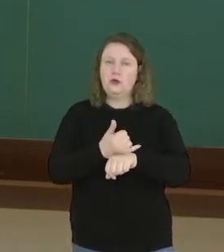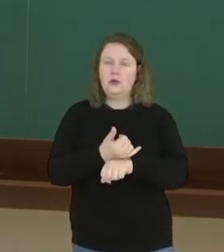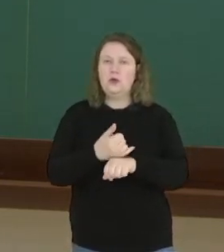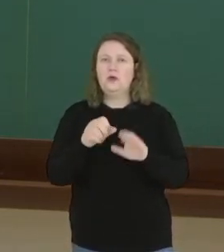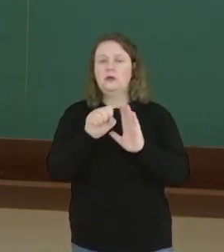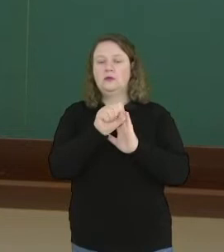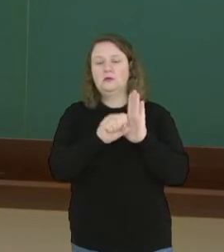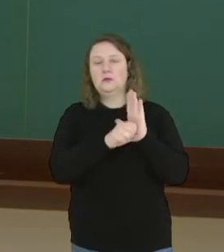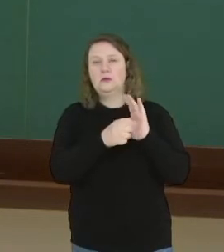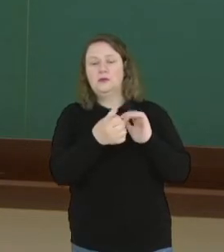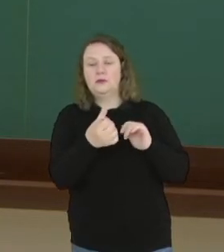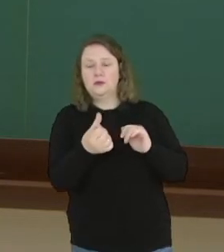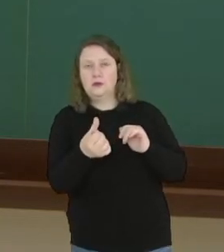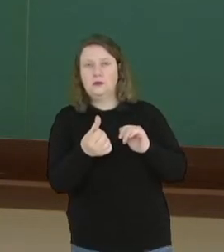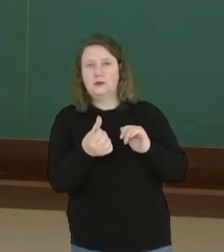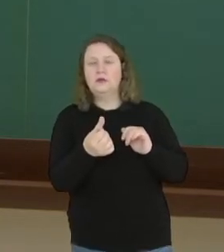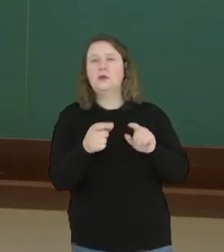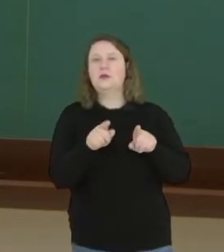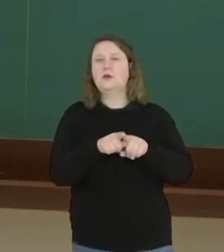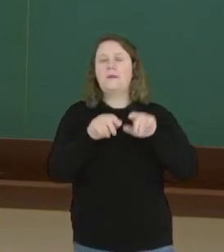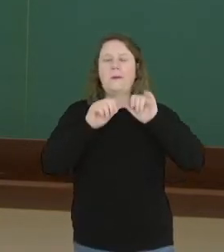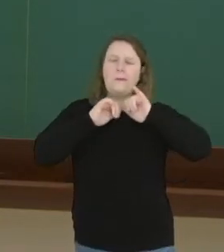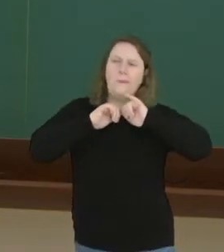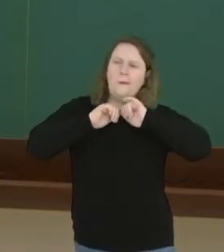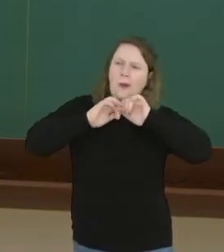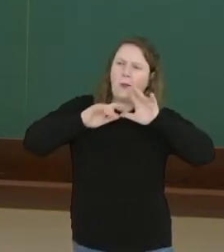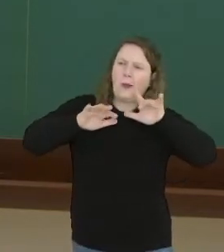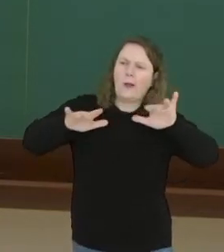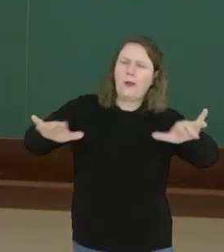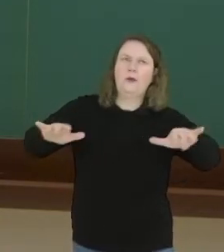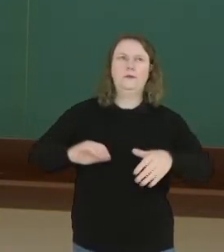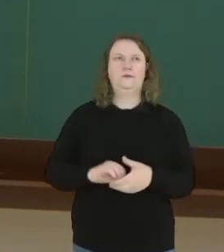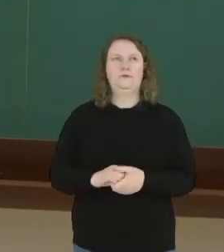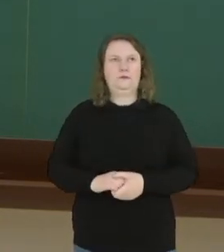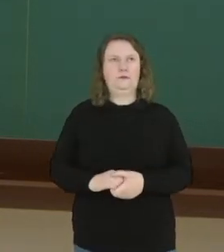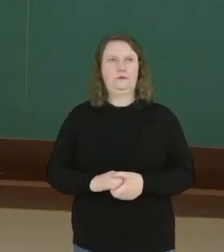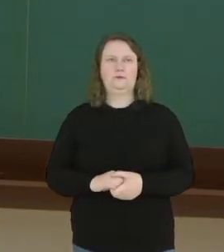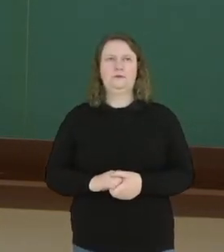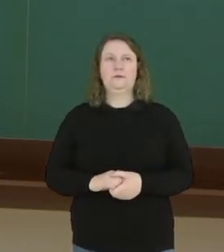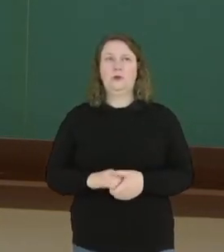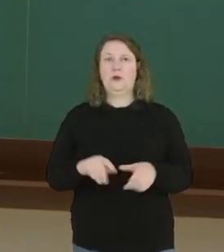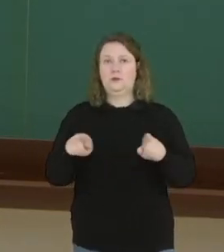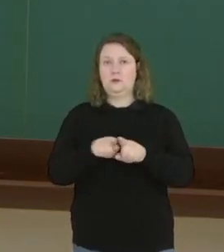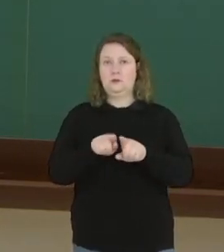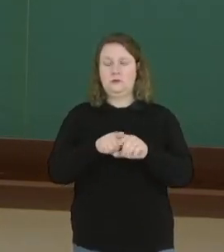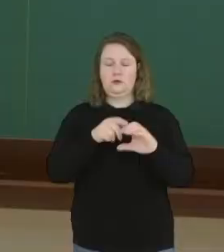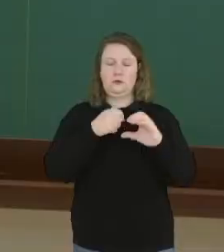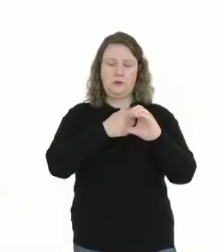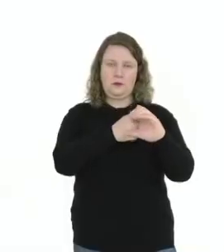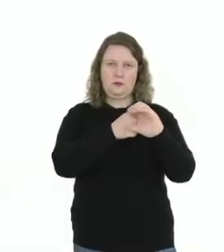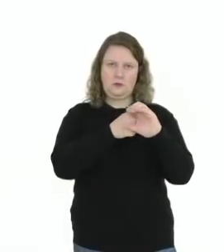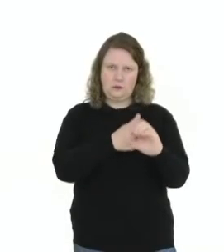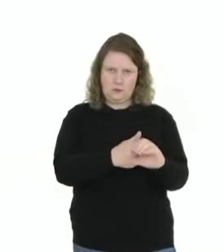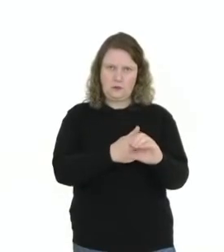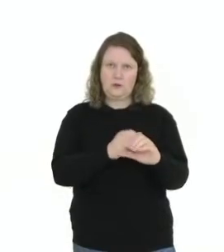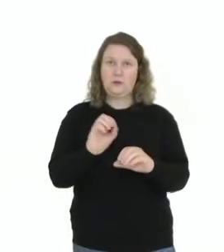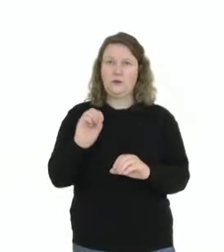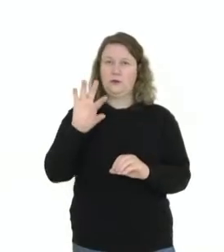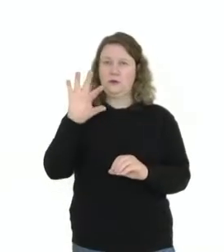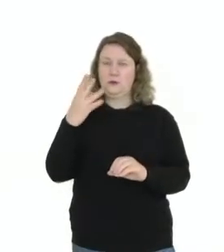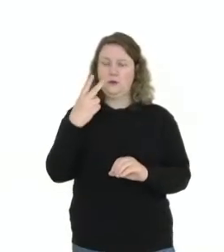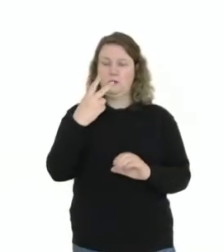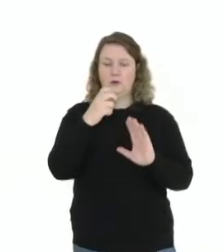em 600, a propagação do cristianismo por todo o Império. As perseguições aconteceram por mais dos 2 séculos, nos